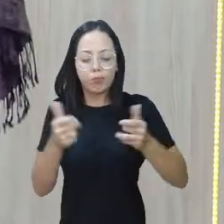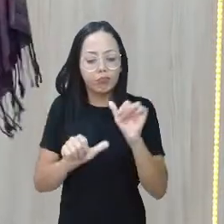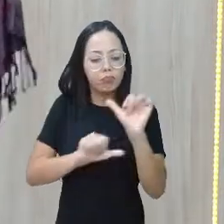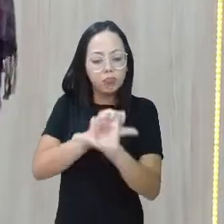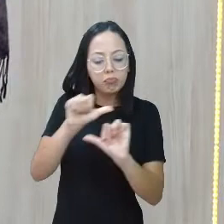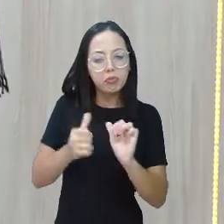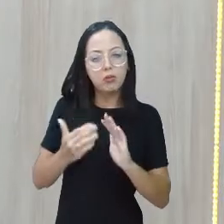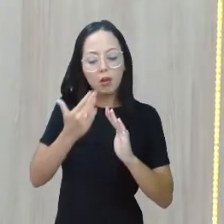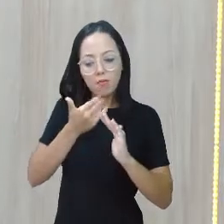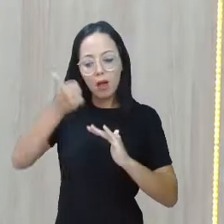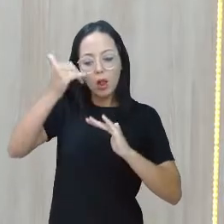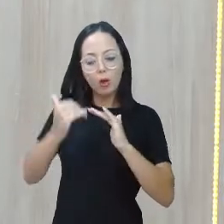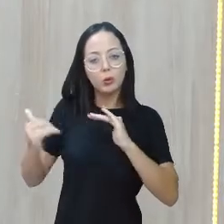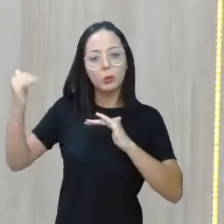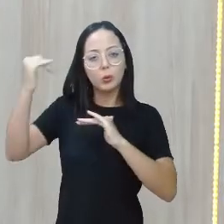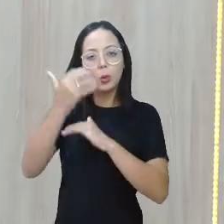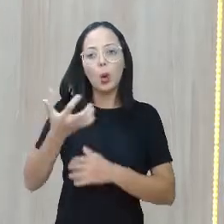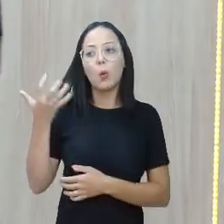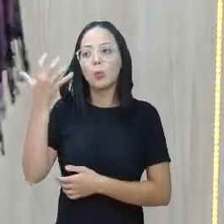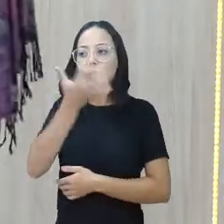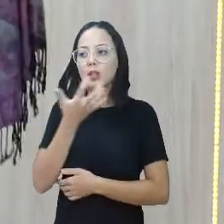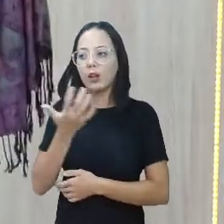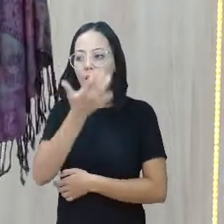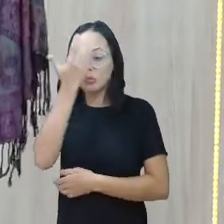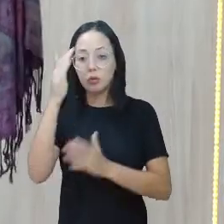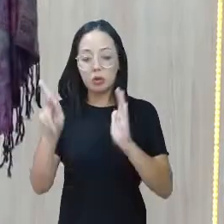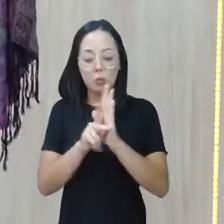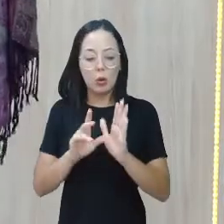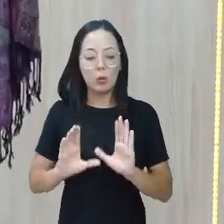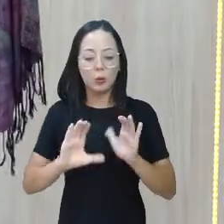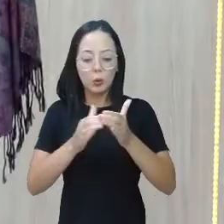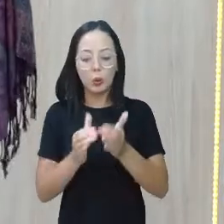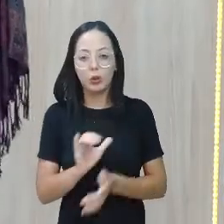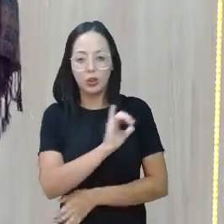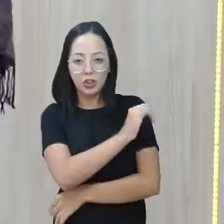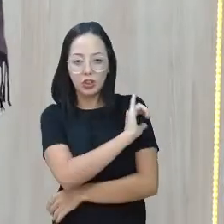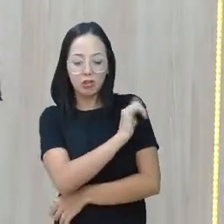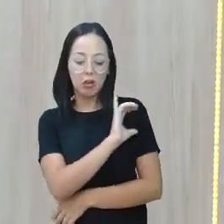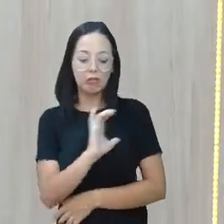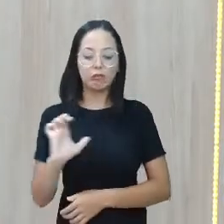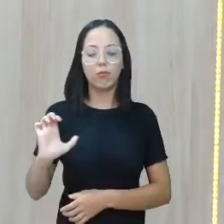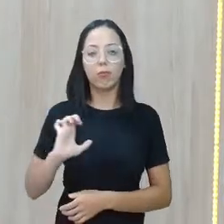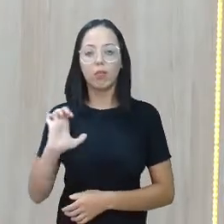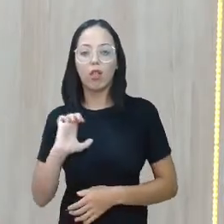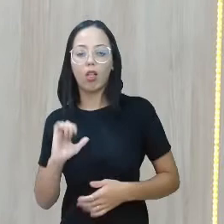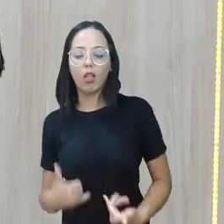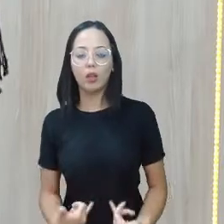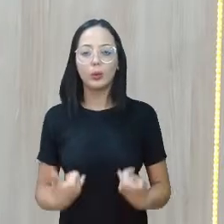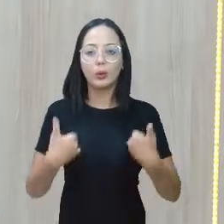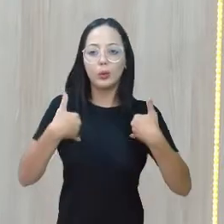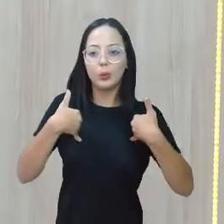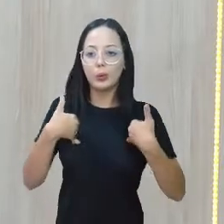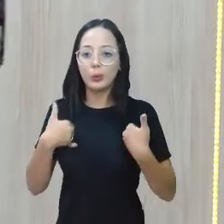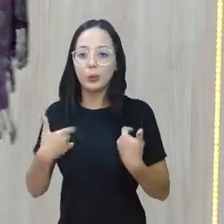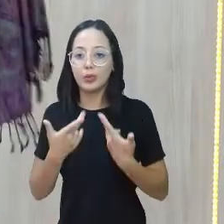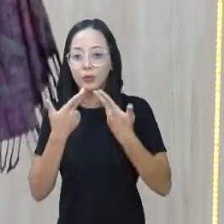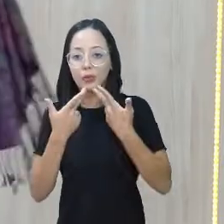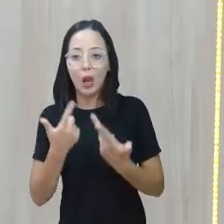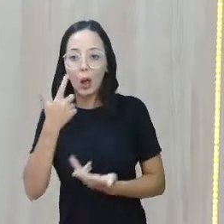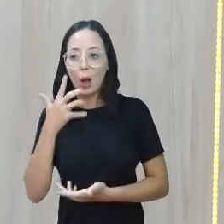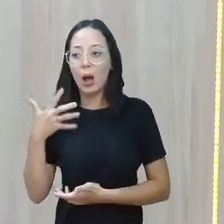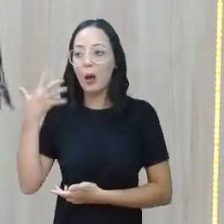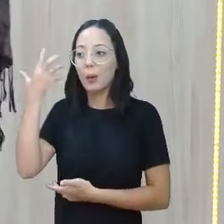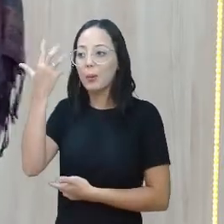musical, não é? Aquele pessoal assim, chique do Rio de Janeiro, dos calçadões. Ela é